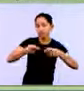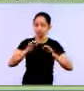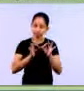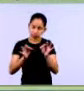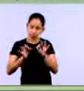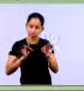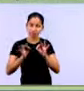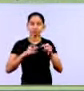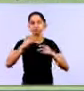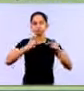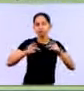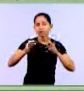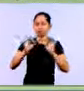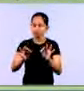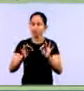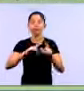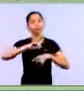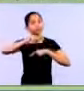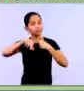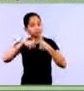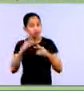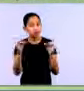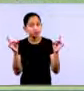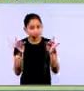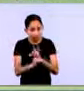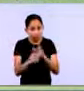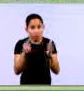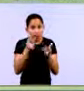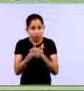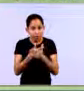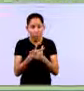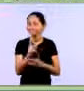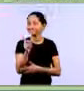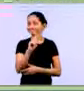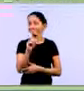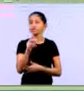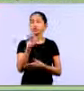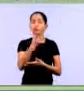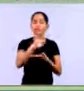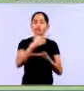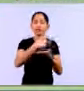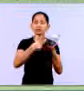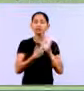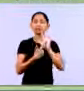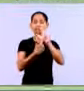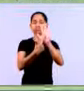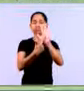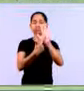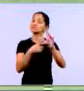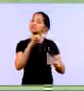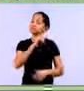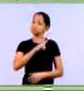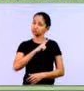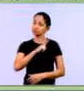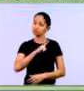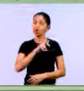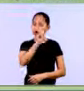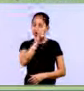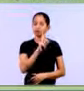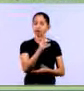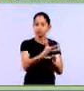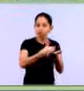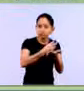tem que haver a prestação de contas. Então, esse símbolo, ele demonstra bem. Para você poder aplicar, você tem que ter o